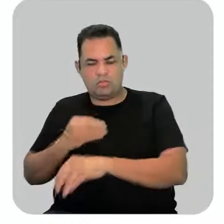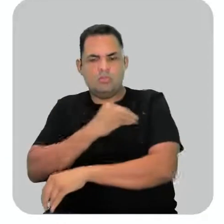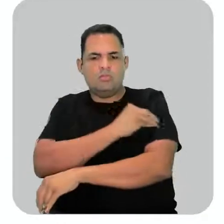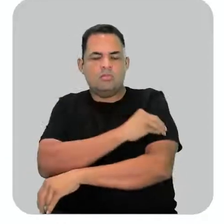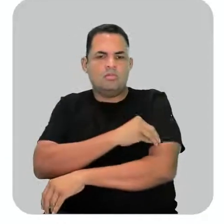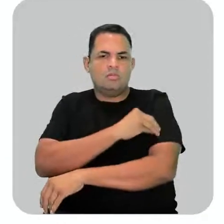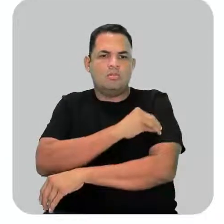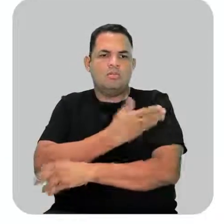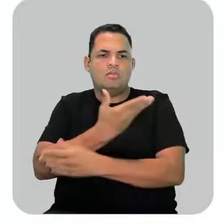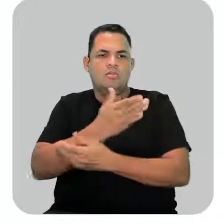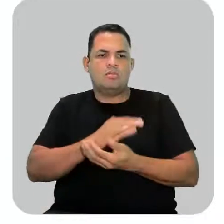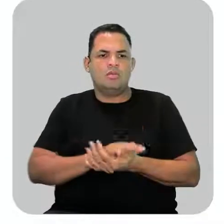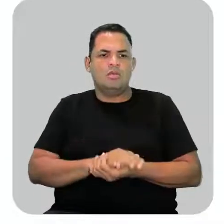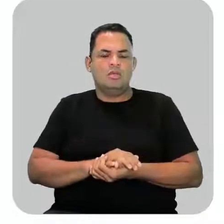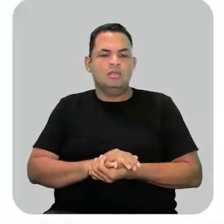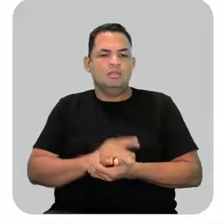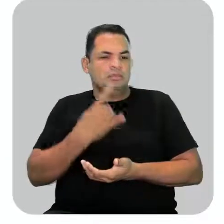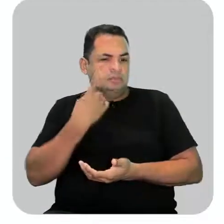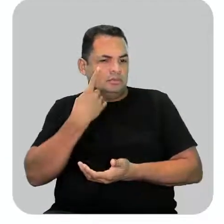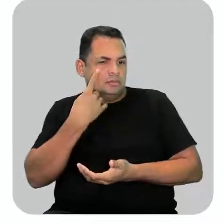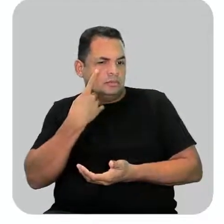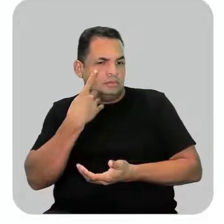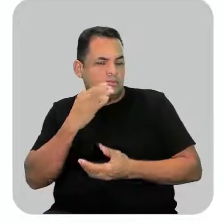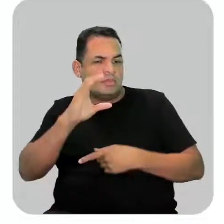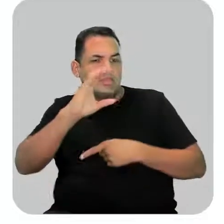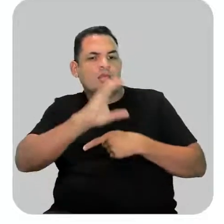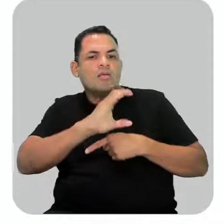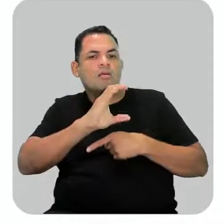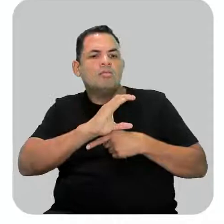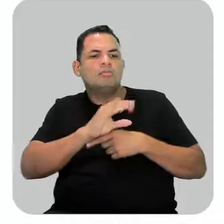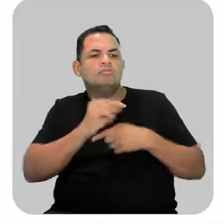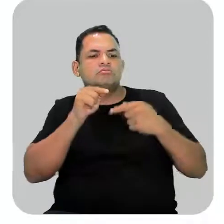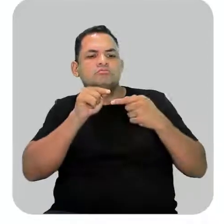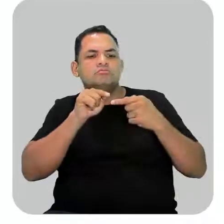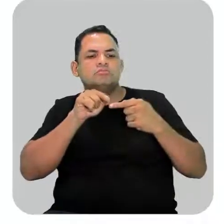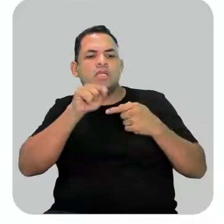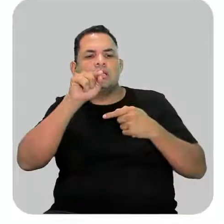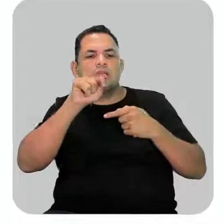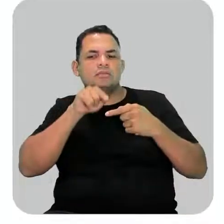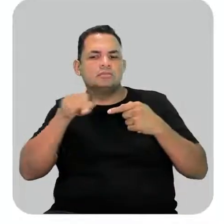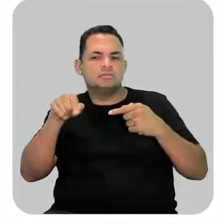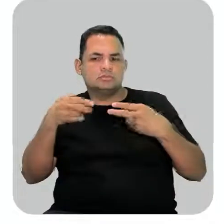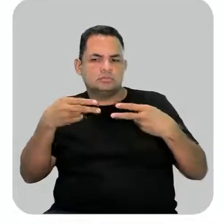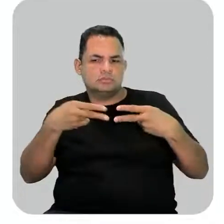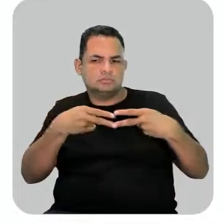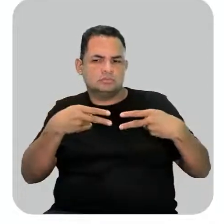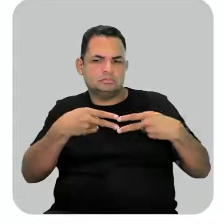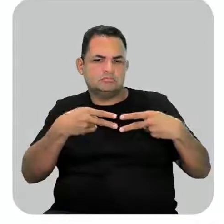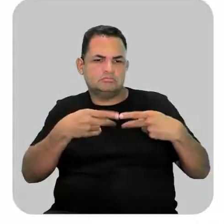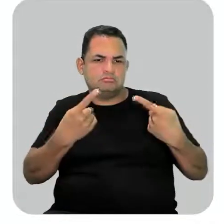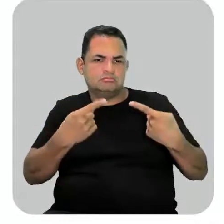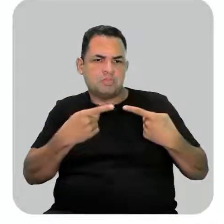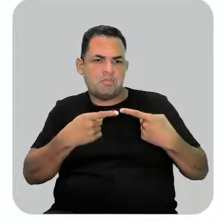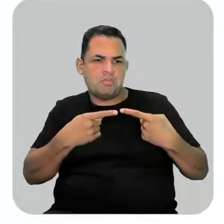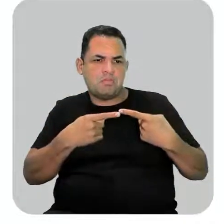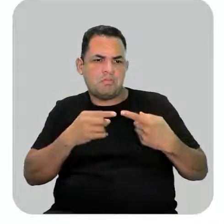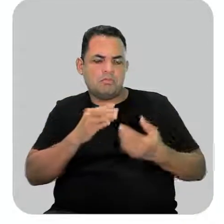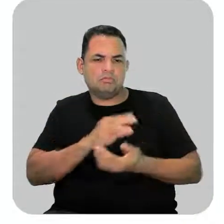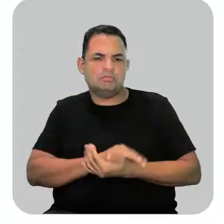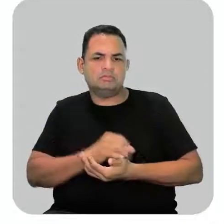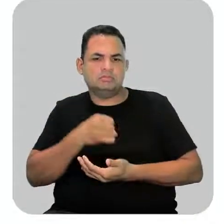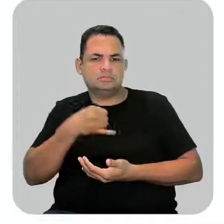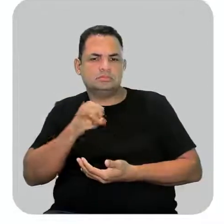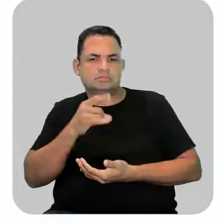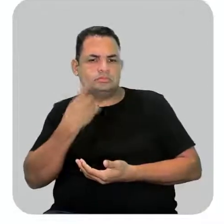álcools. E eu vou olhar o carbono onde ele está ligado, que é esse carbono aqui.